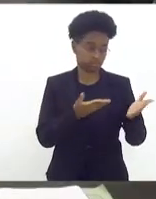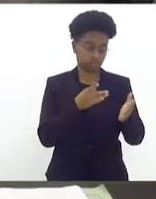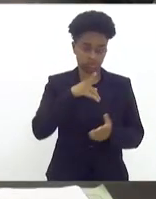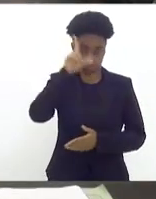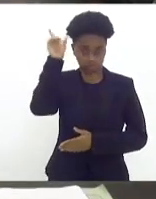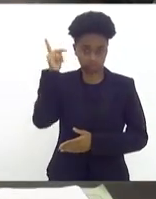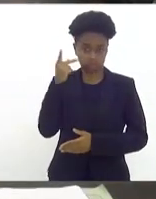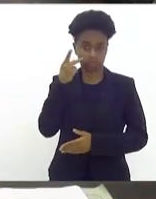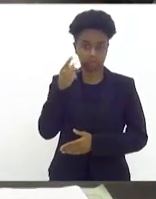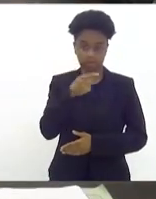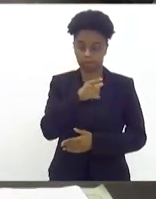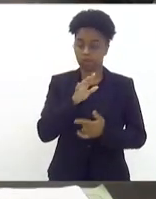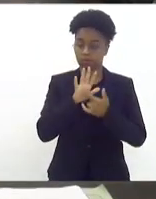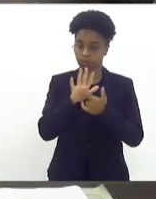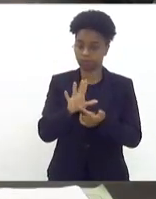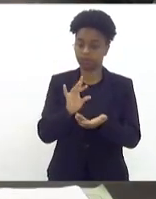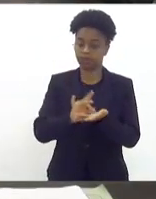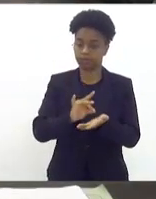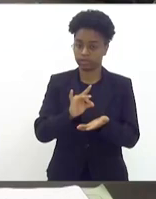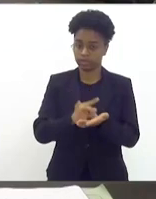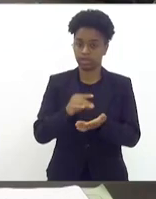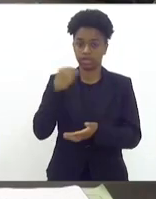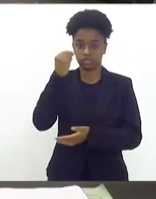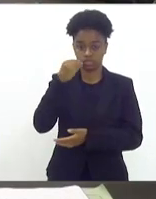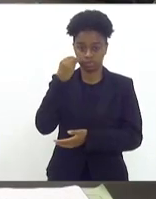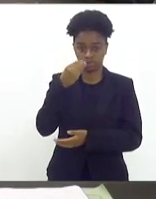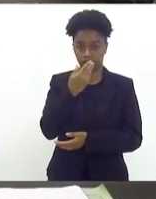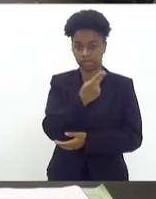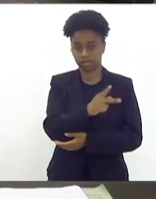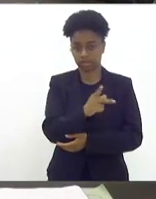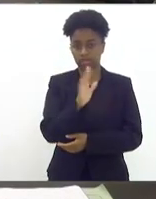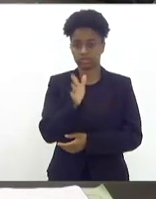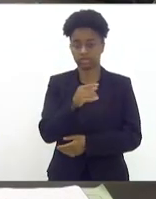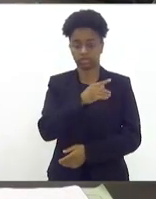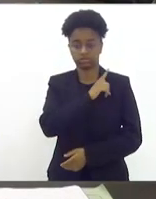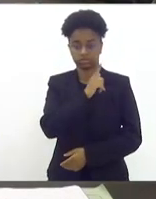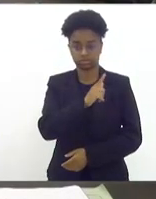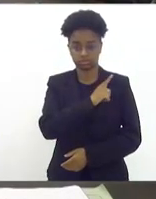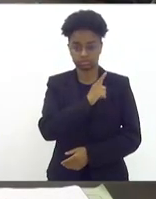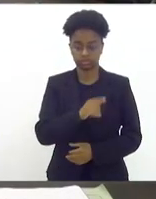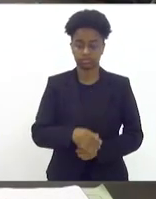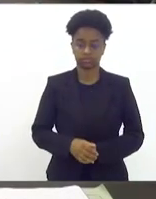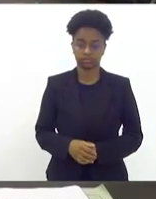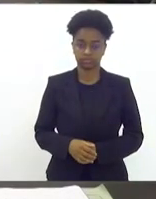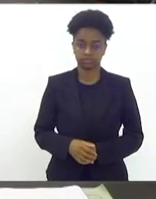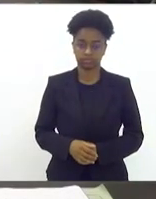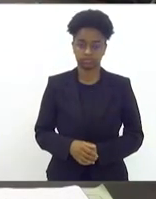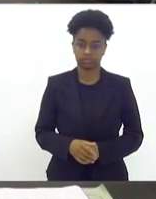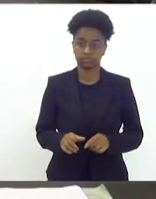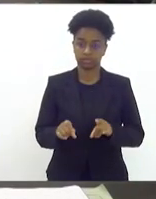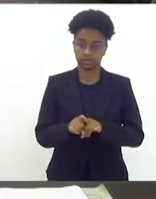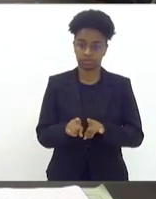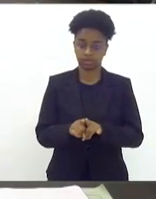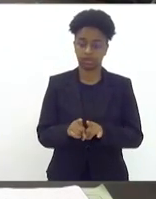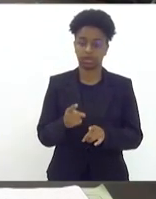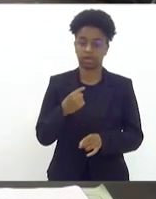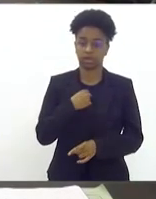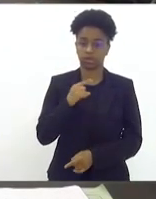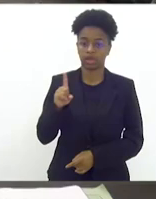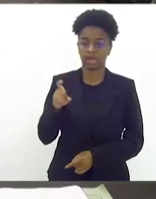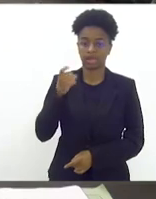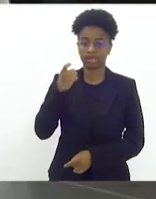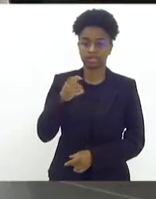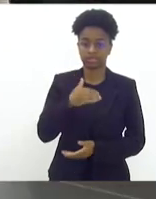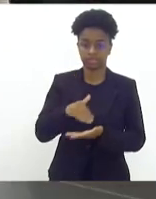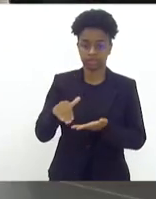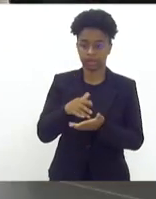deputada Célia traz, de fato, aqui a experiência como gestora, e também fui secretário na mesma